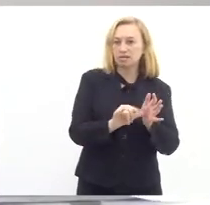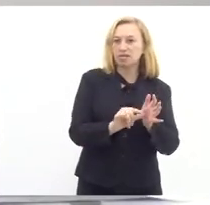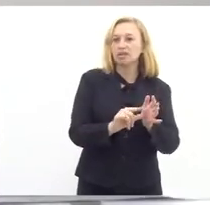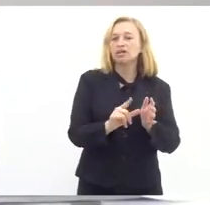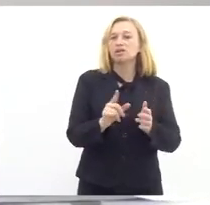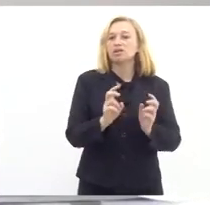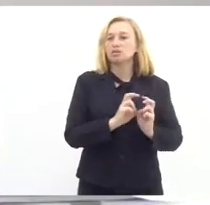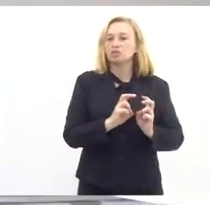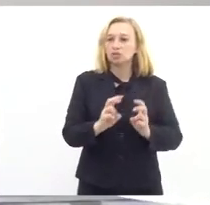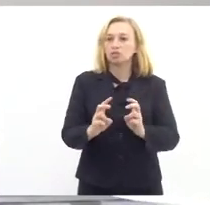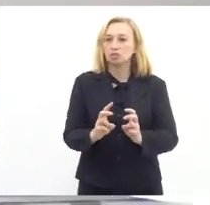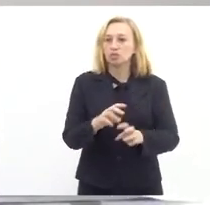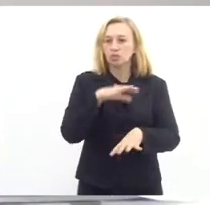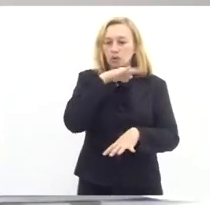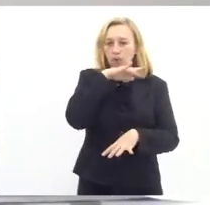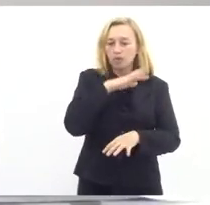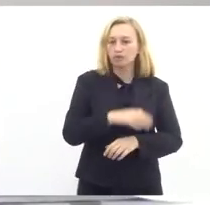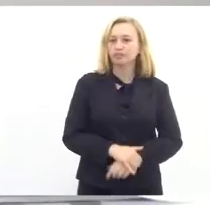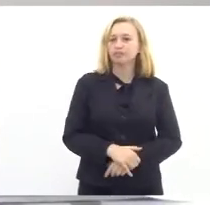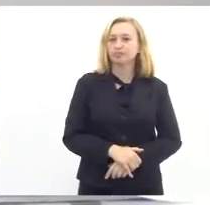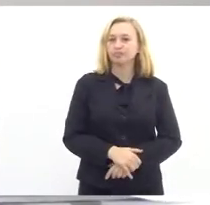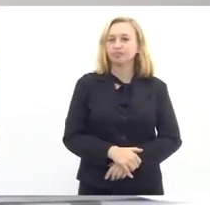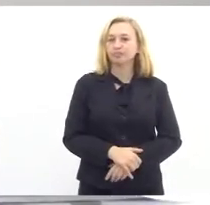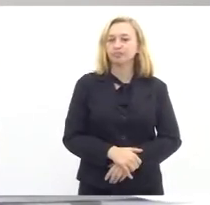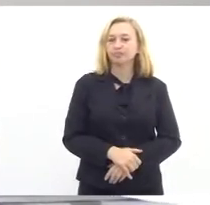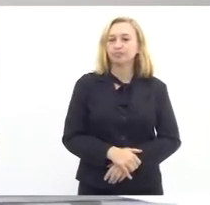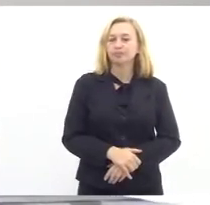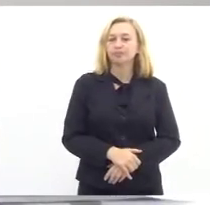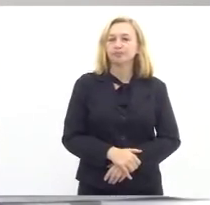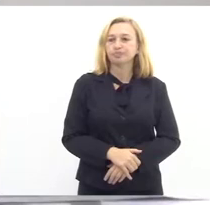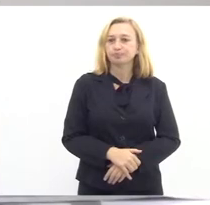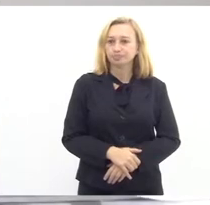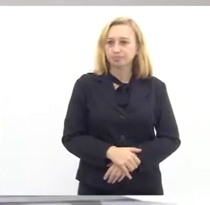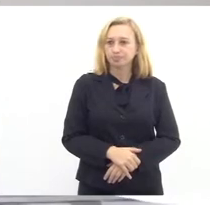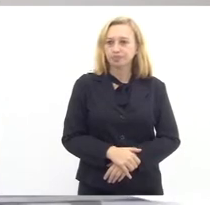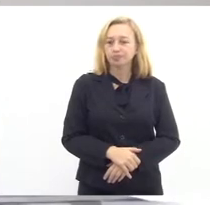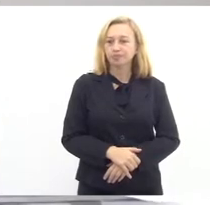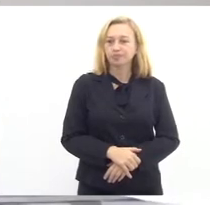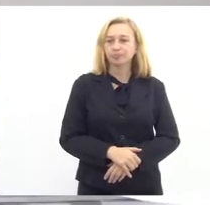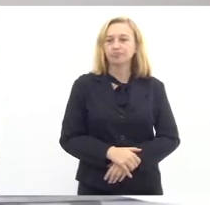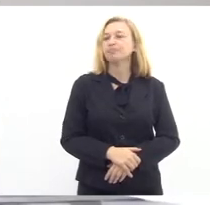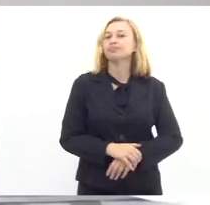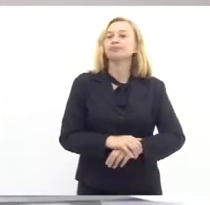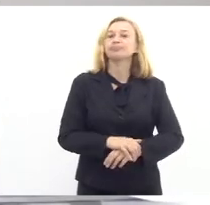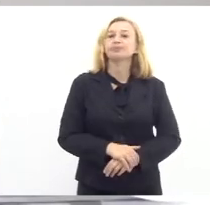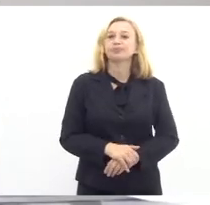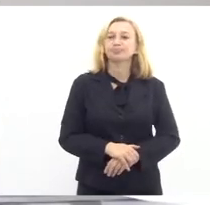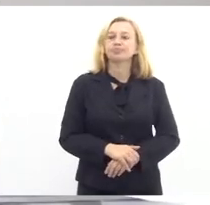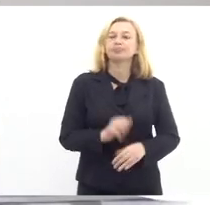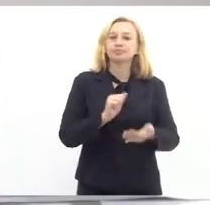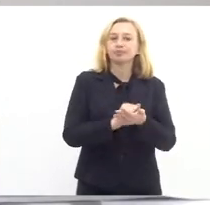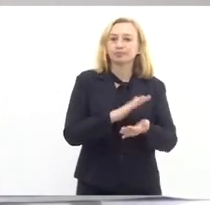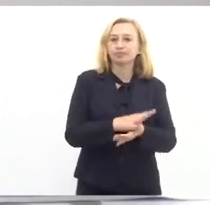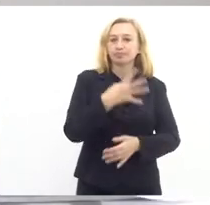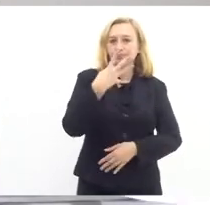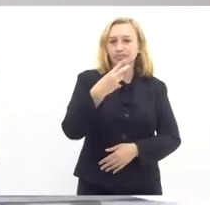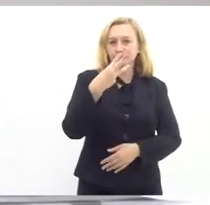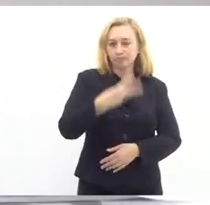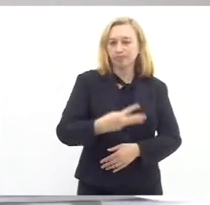trilhos, fixação e corrente geométrica, além da revitalização do material rodante, que no caso é os trens. Multa,